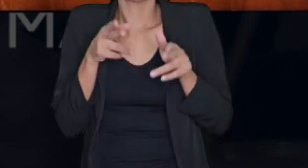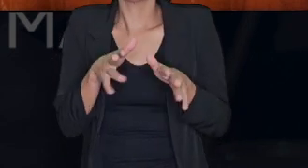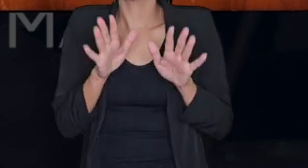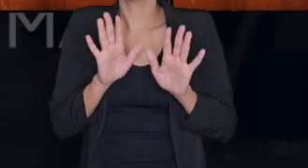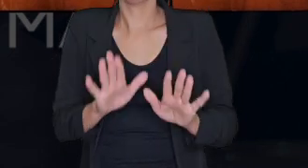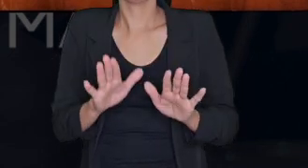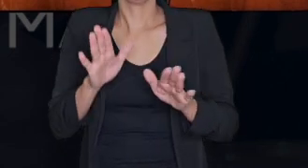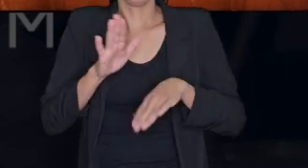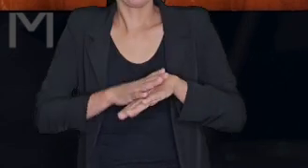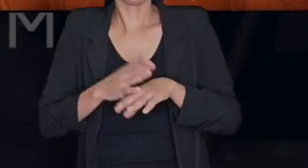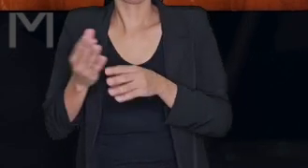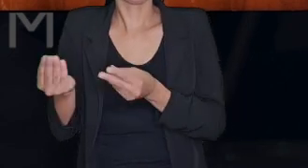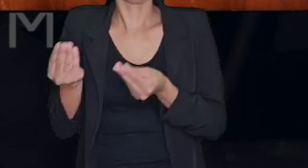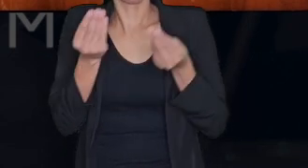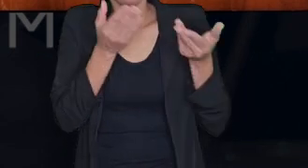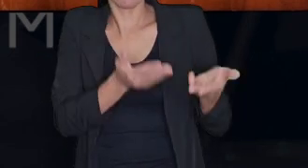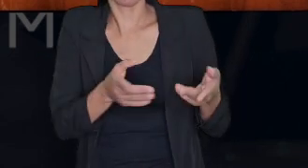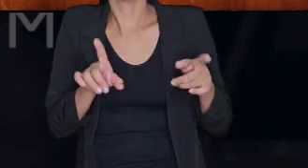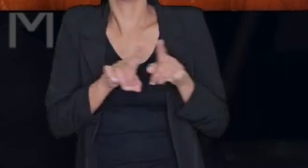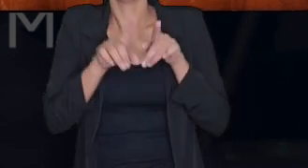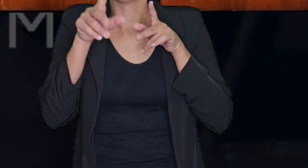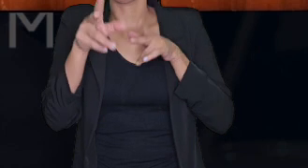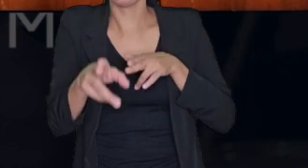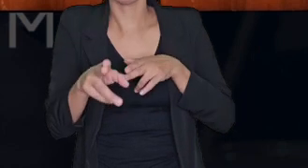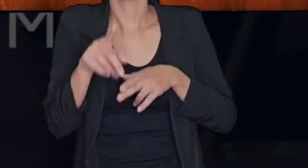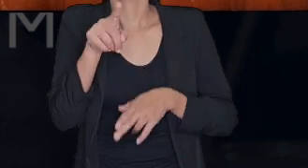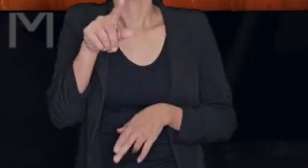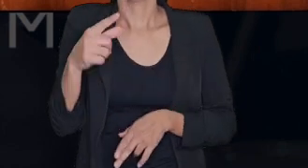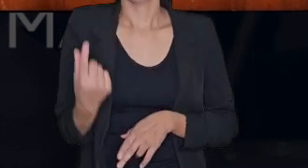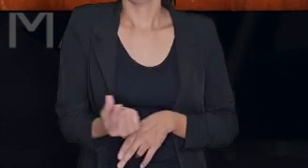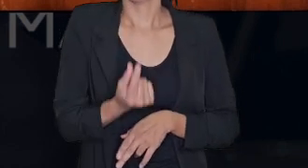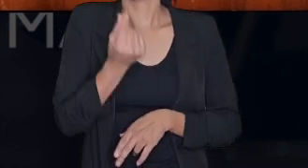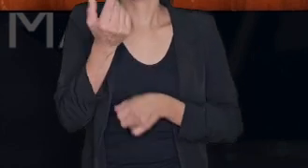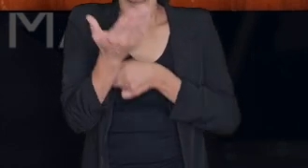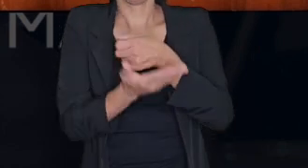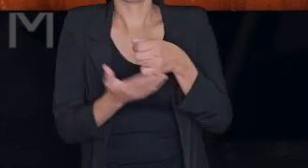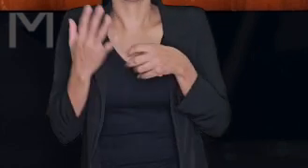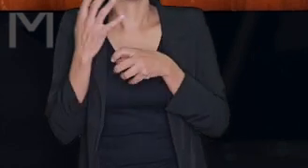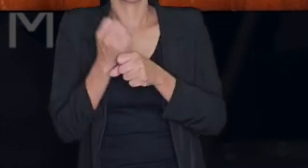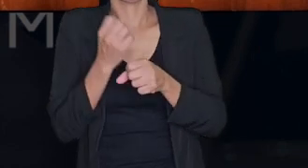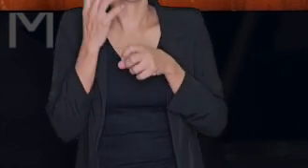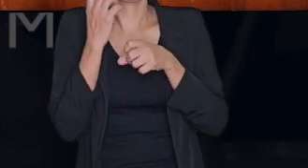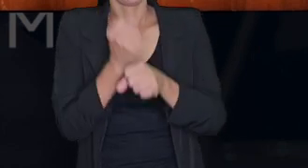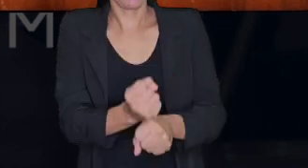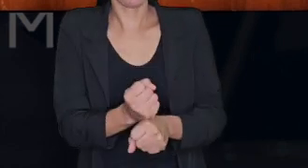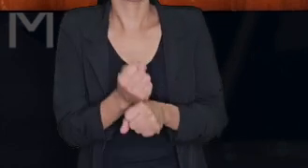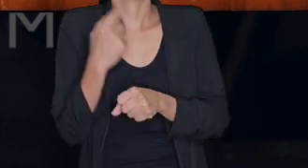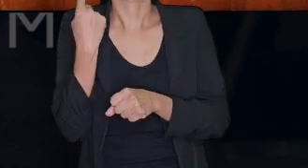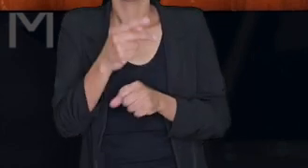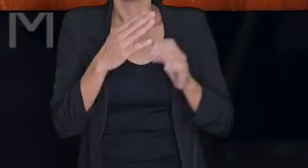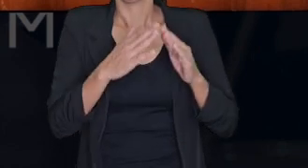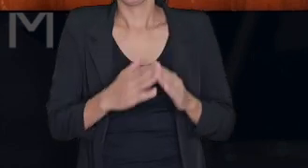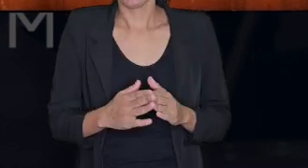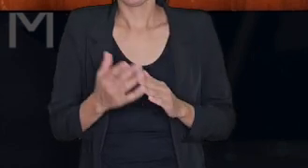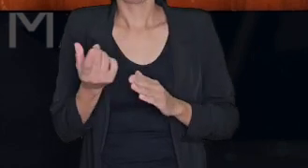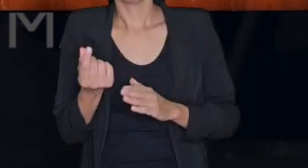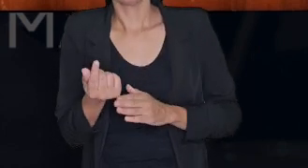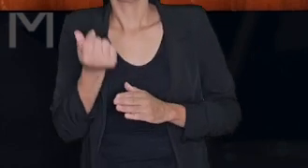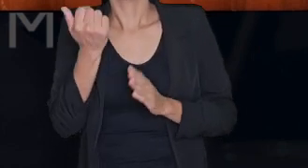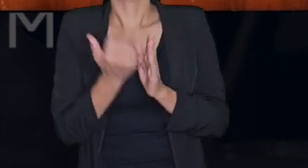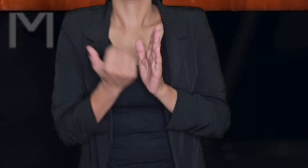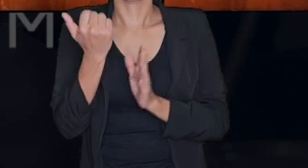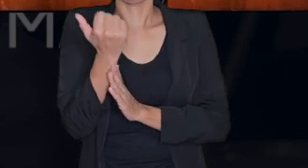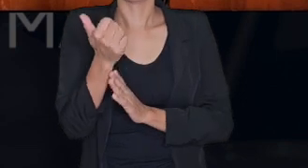que você está dizendo isso? Porque é assim que a banda toca. Até na doação acontece isso. Sempre que você valoriza, isso é base de cálculo